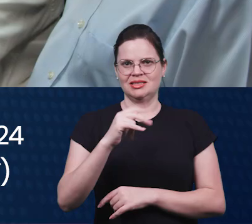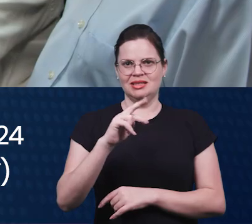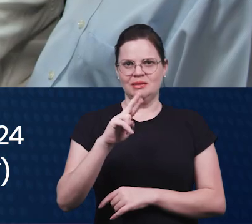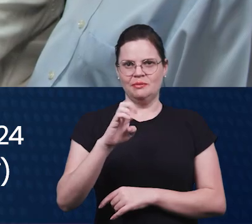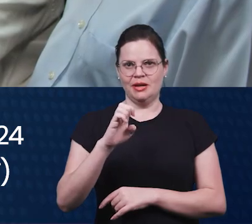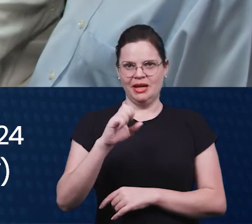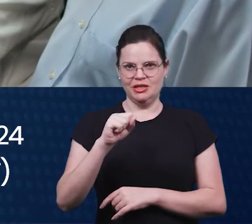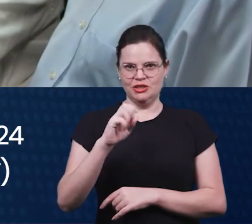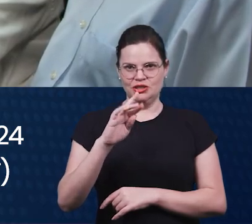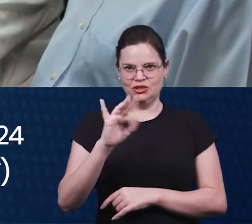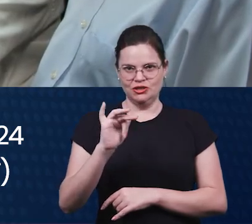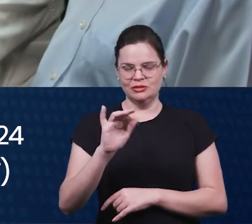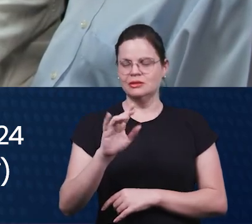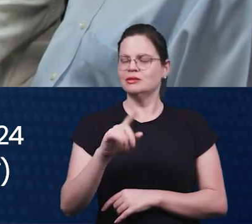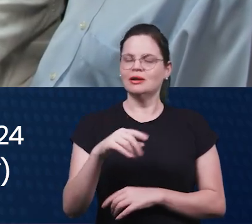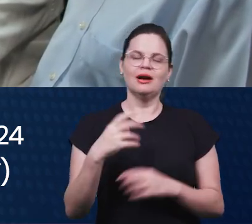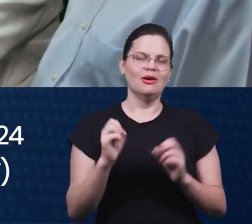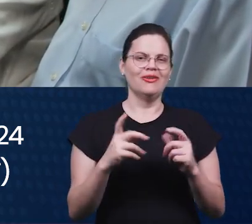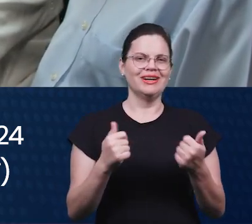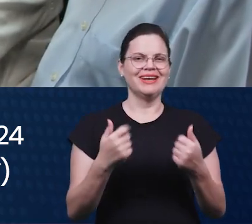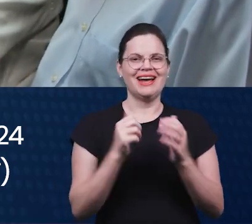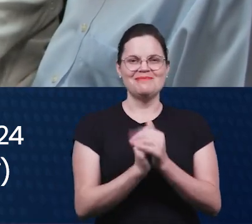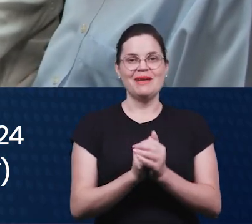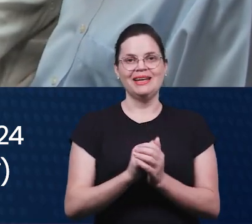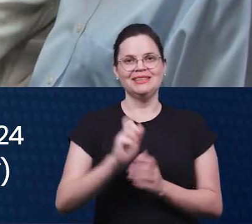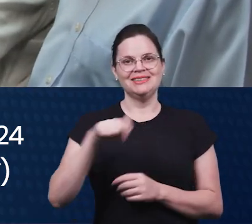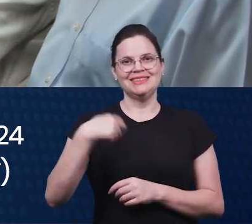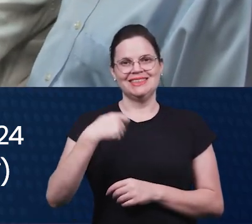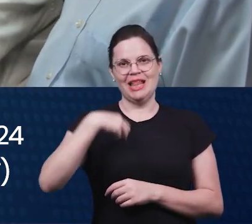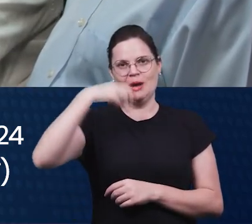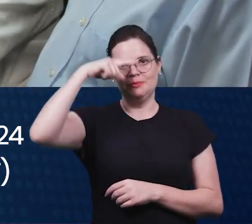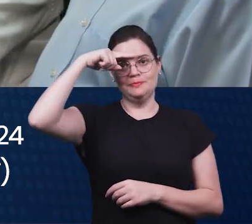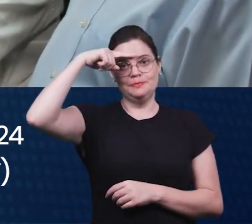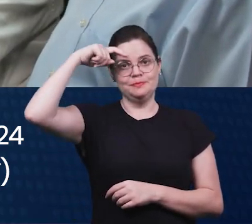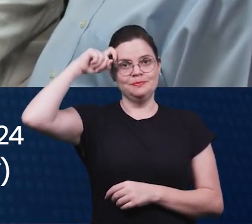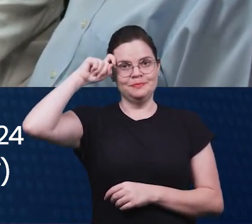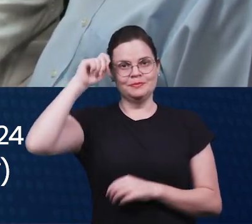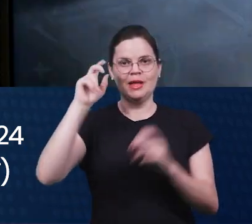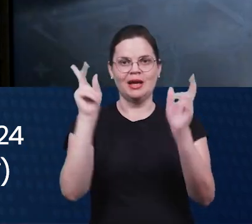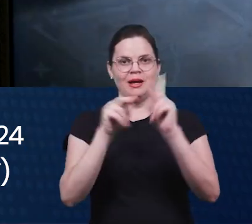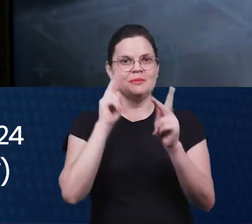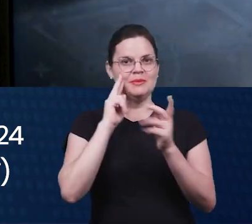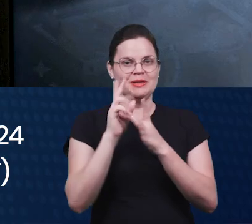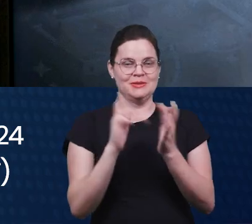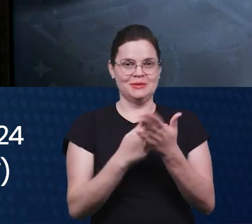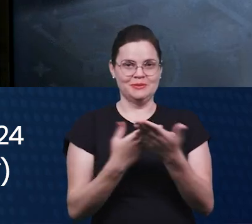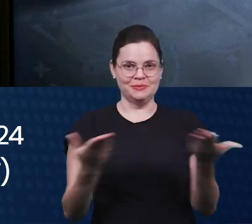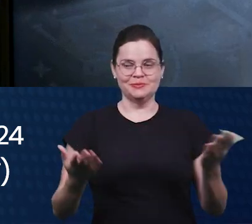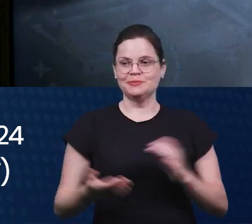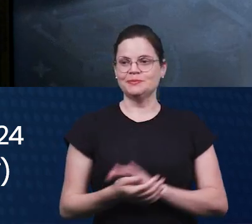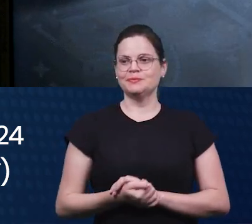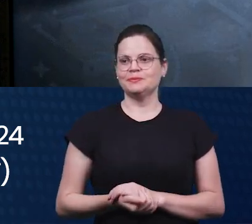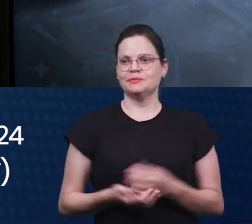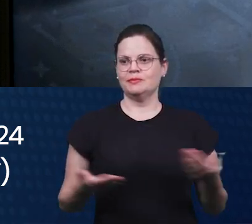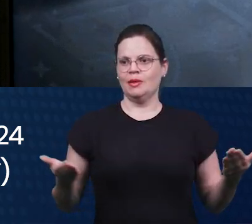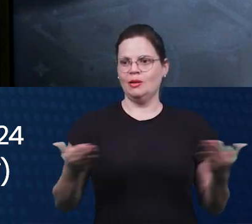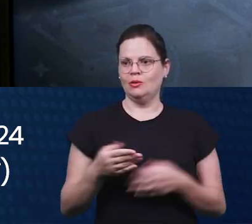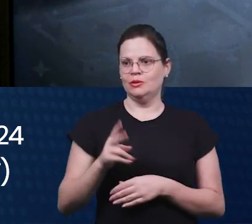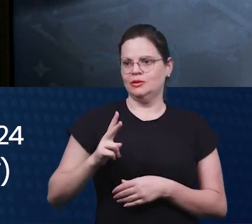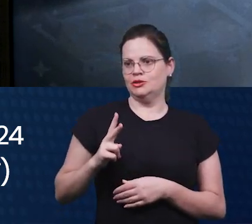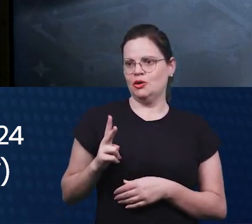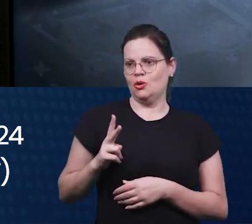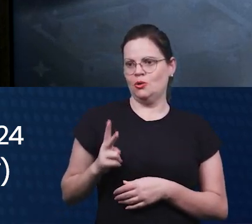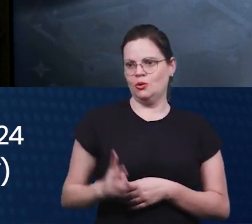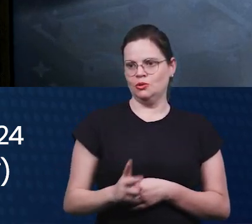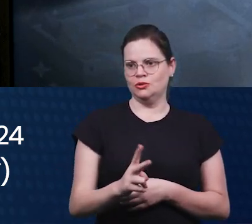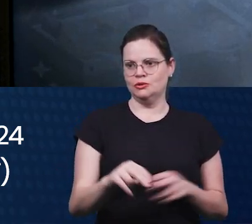mais Azevedo. Como se preste. Amém. Seja bem-vindo, pastor Diniz. Pai do Senhor a todos. Nós vamos dar sequência ao assunto